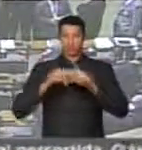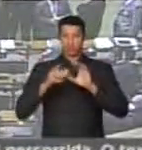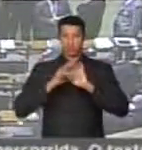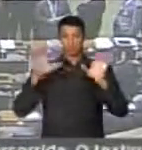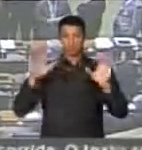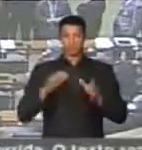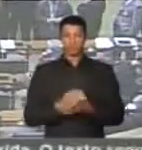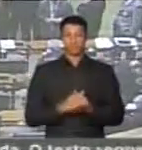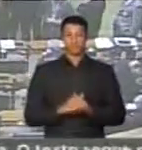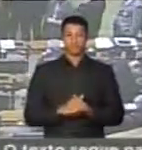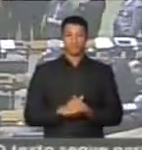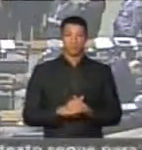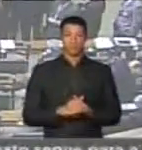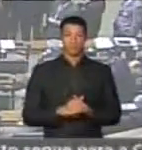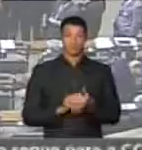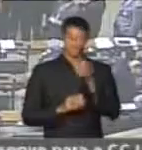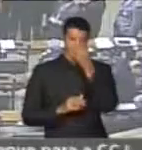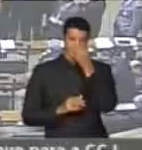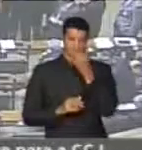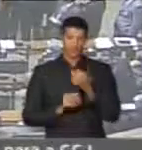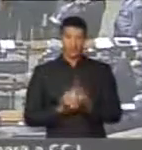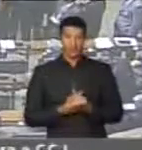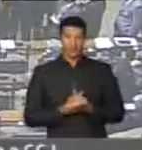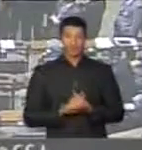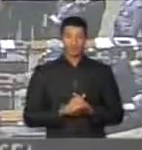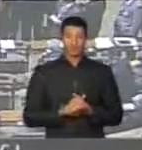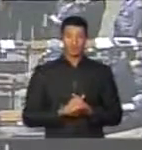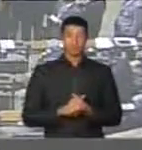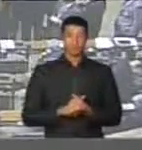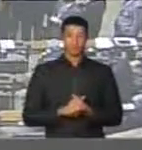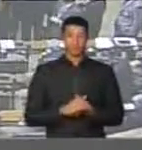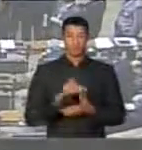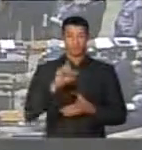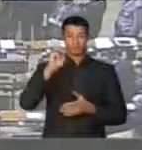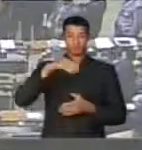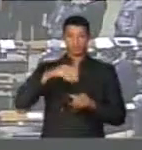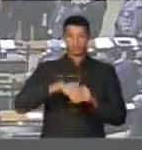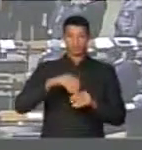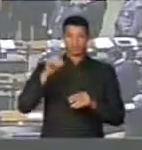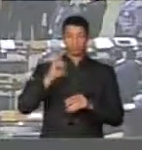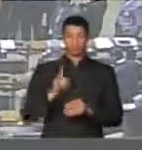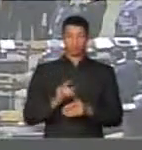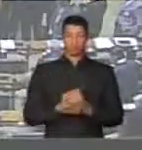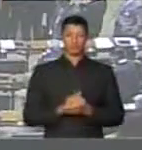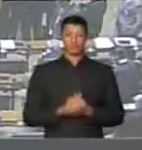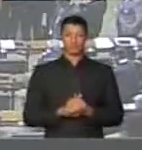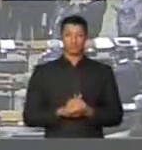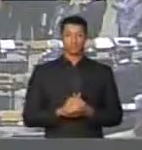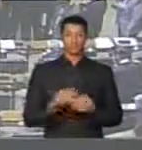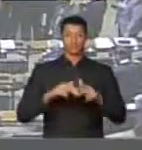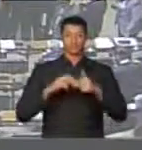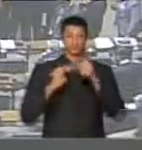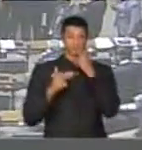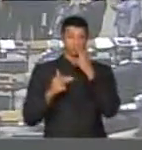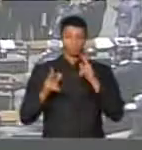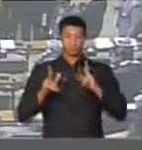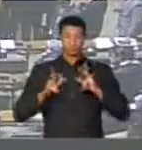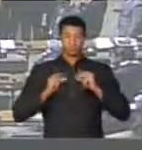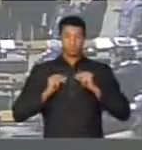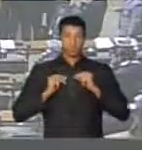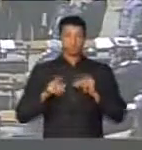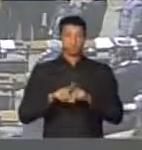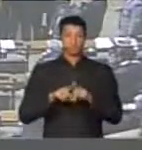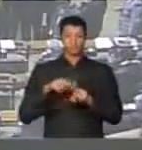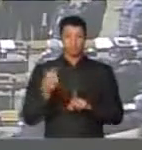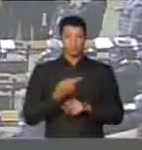Libera. Presidente, presidente. Encaminha voto não também. Há uma expressão, por achar, presidente. Por achar presidente. Merecidamente